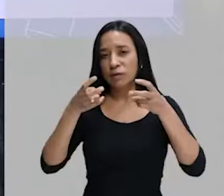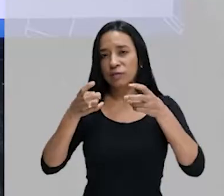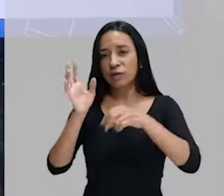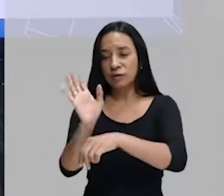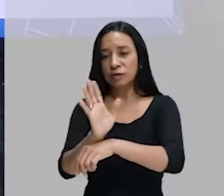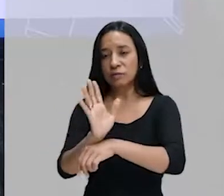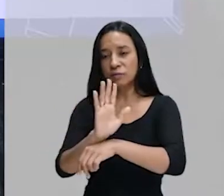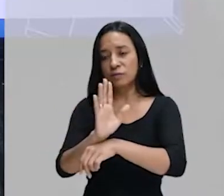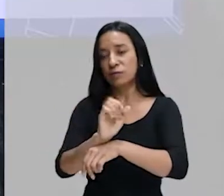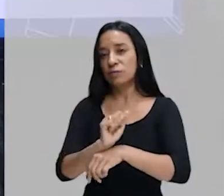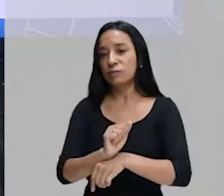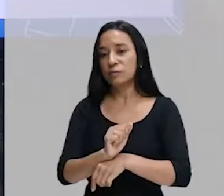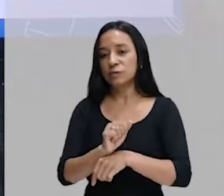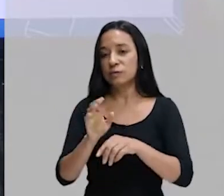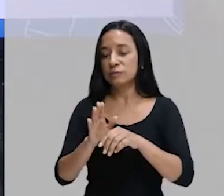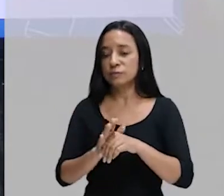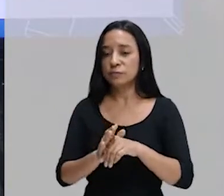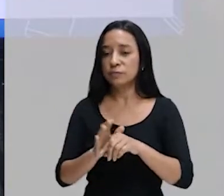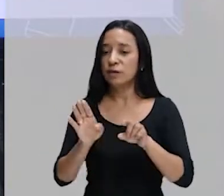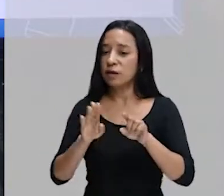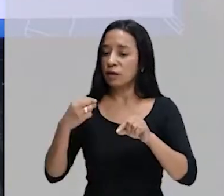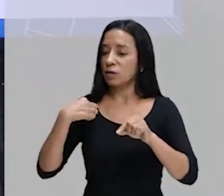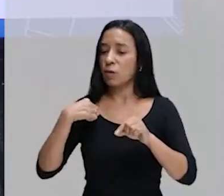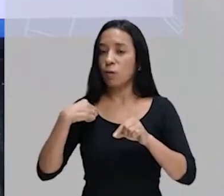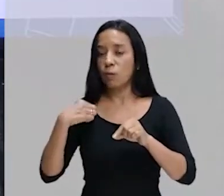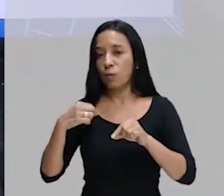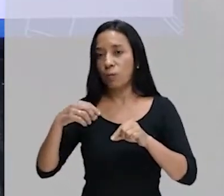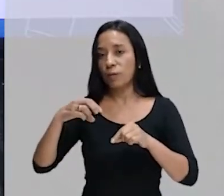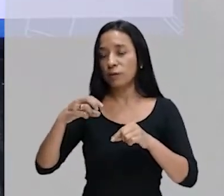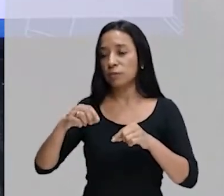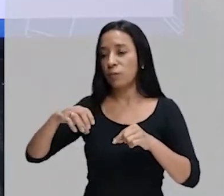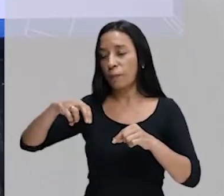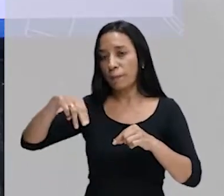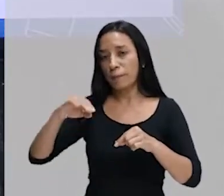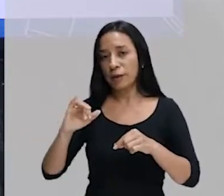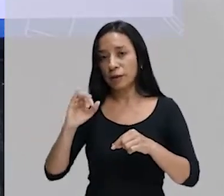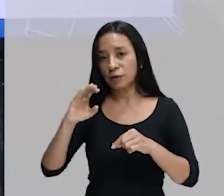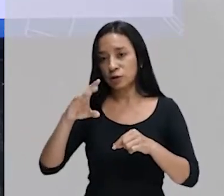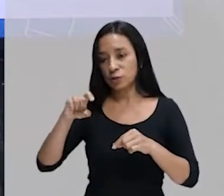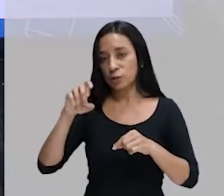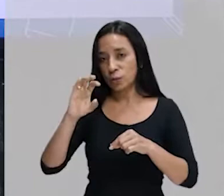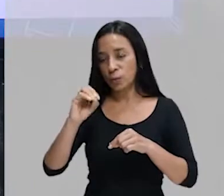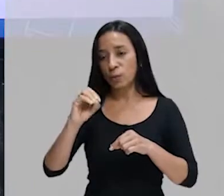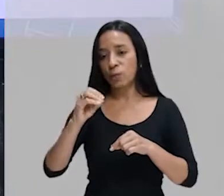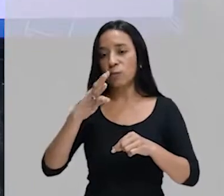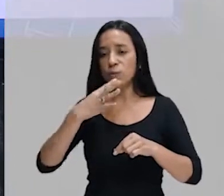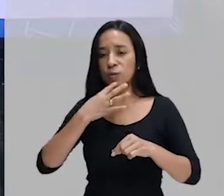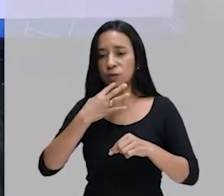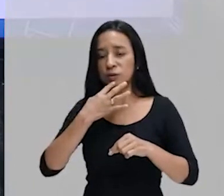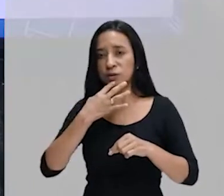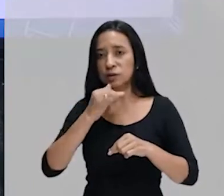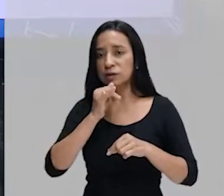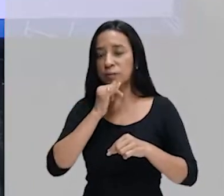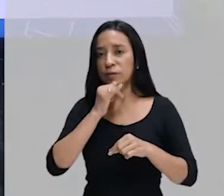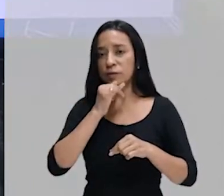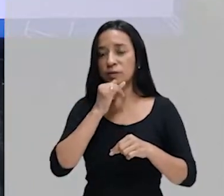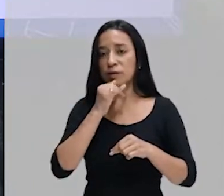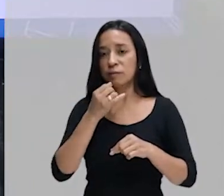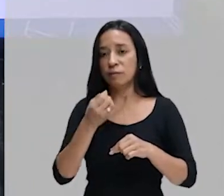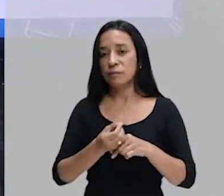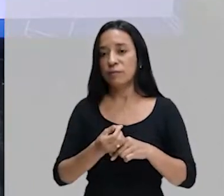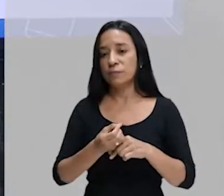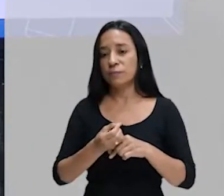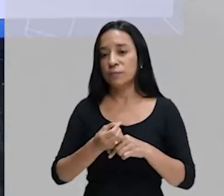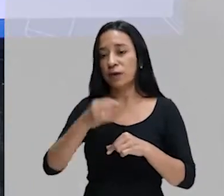ou pesquisando mesmo sobre a indumentária do México, por exemplo. É uma indumentária bem conhecida. Vamos trazer alguém bem conhecido,